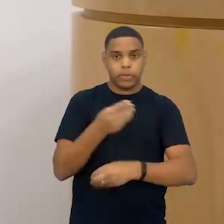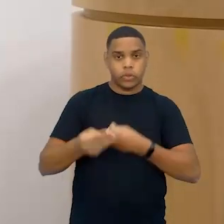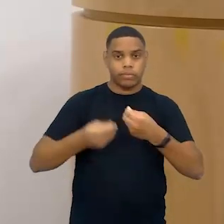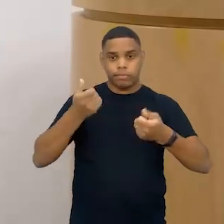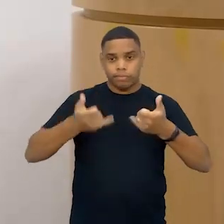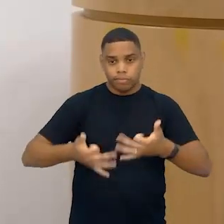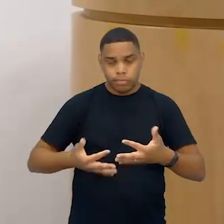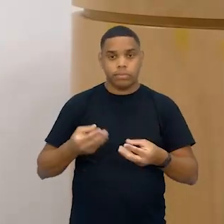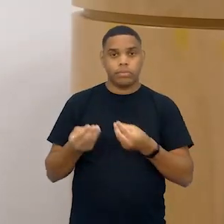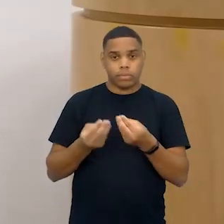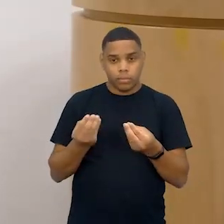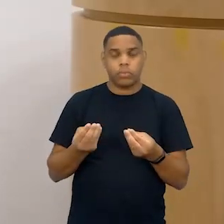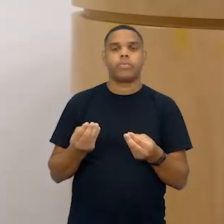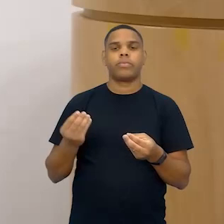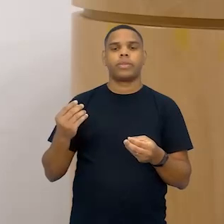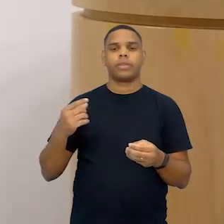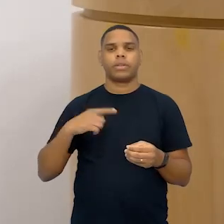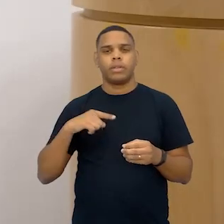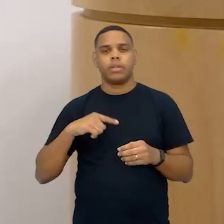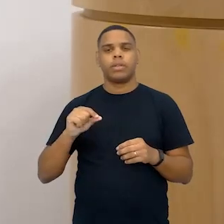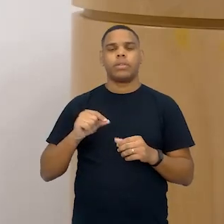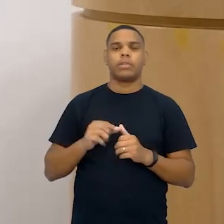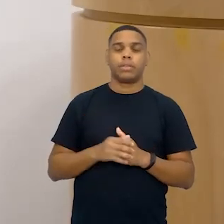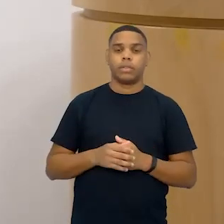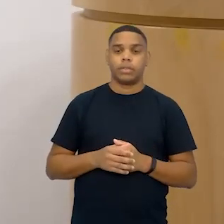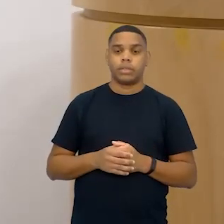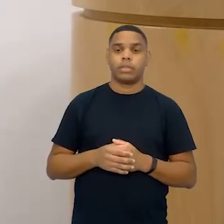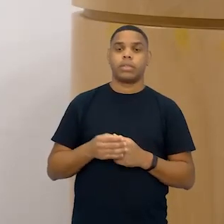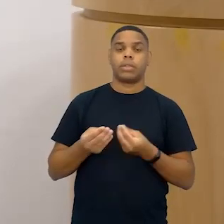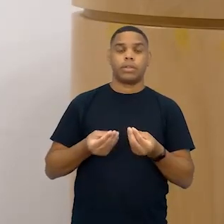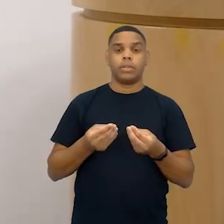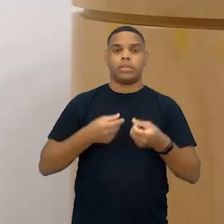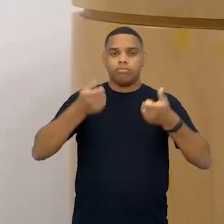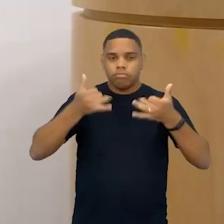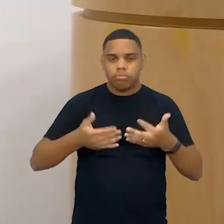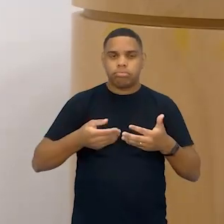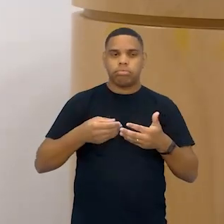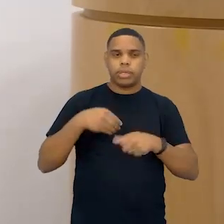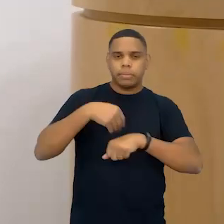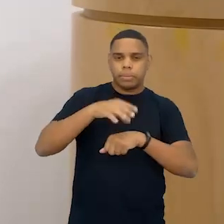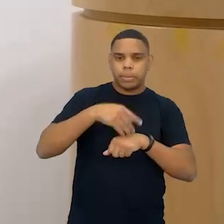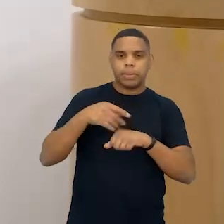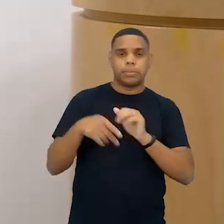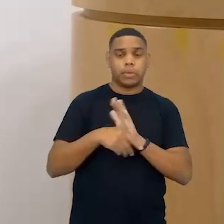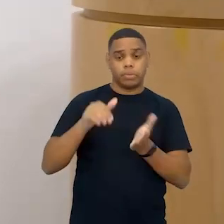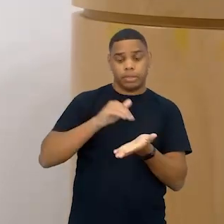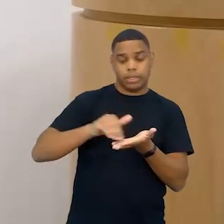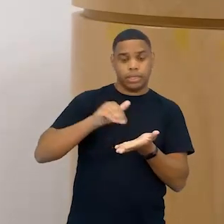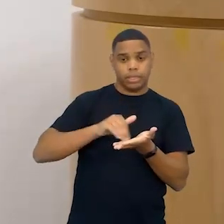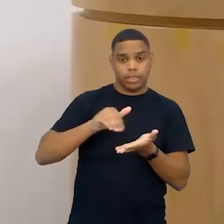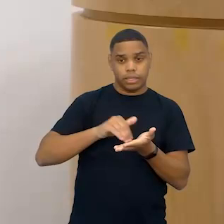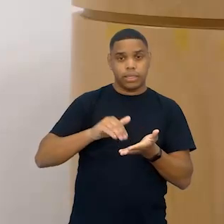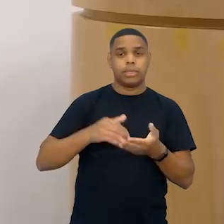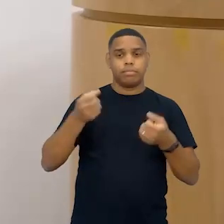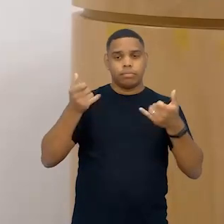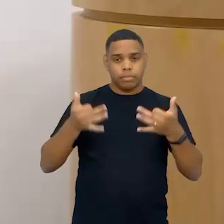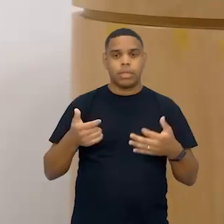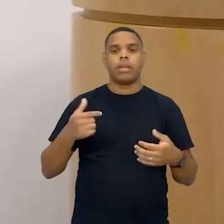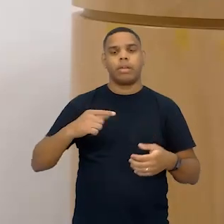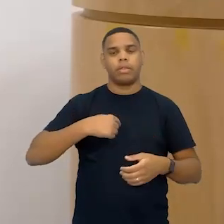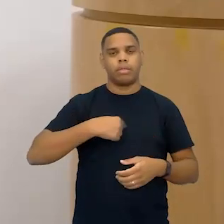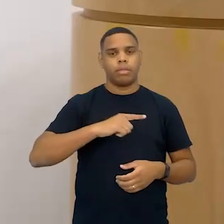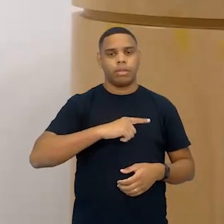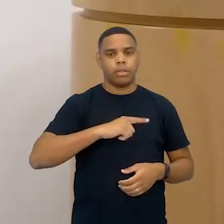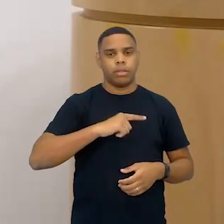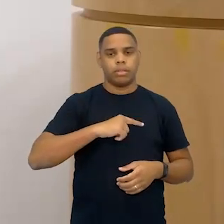trazer o material, aí trazer todas as orientações que vêm da secretaria, enfim, eu vou ter